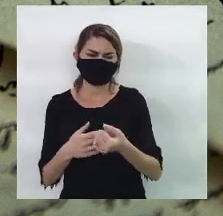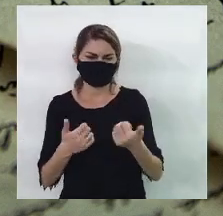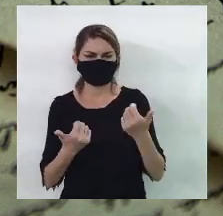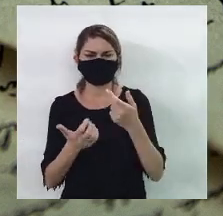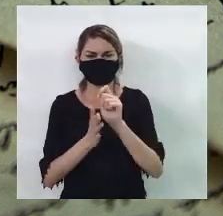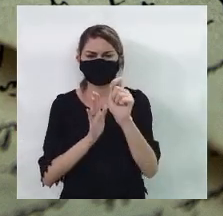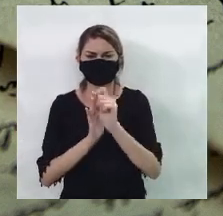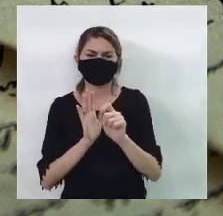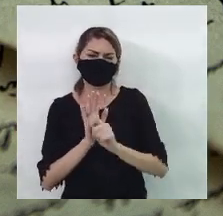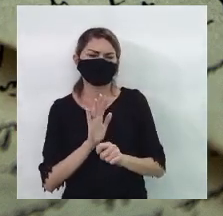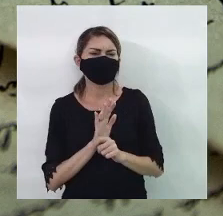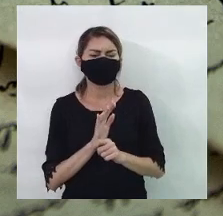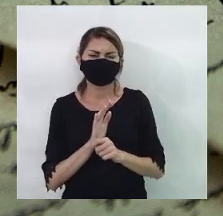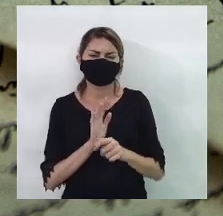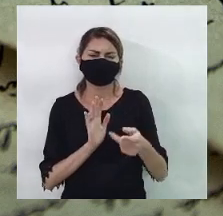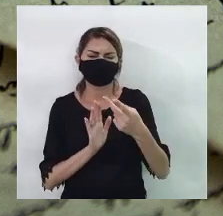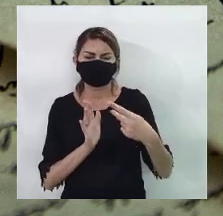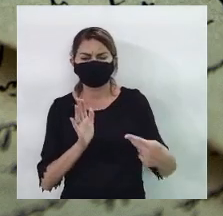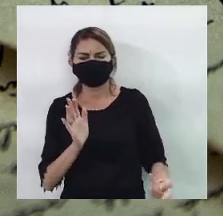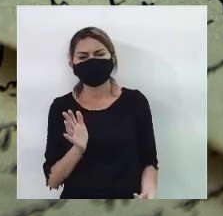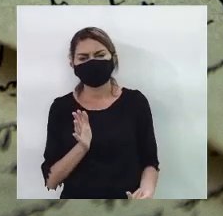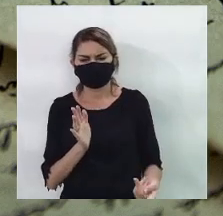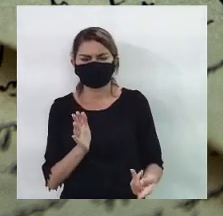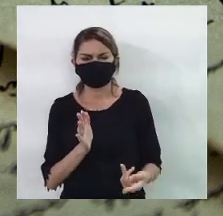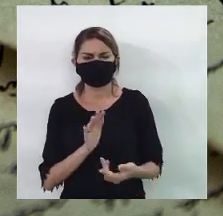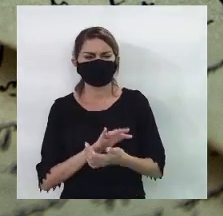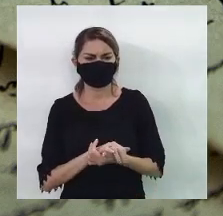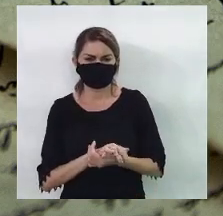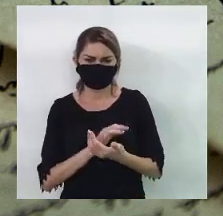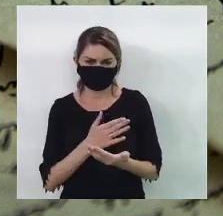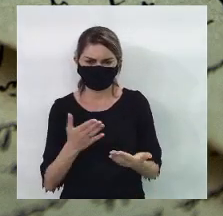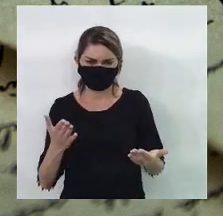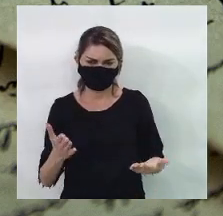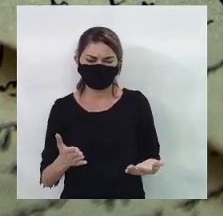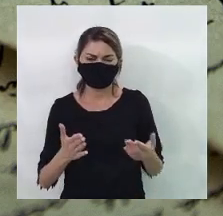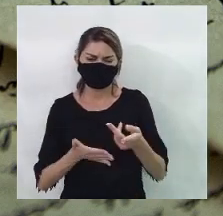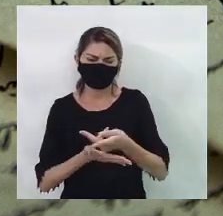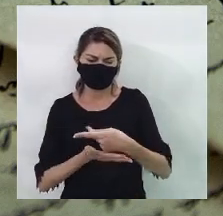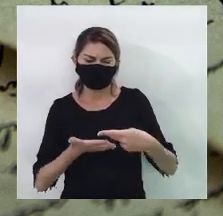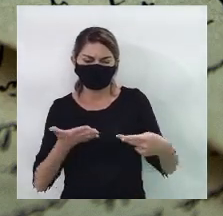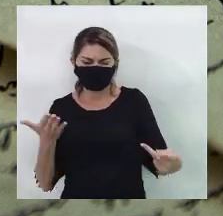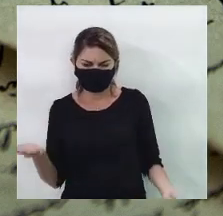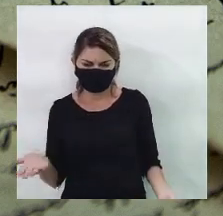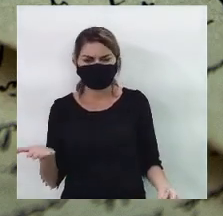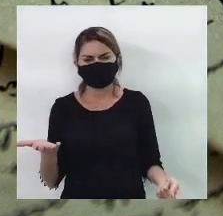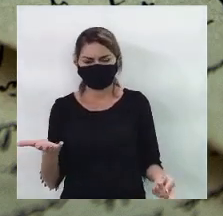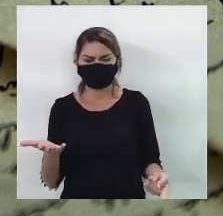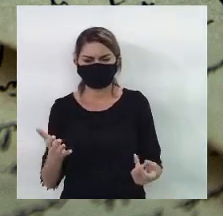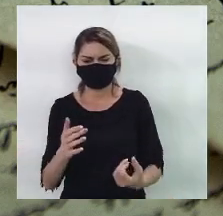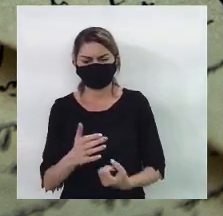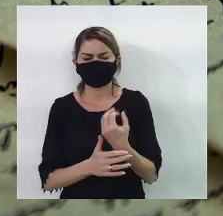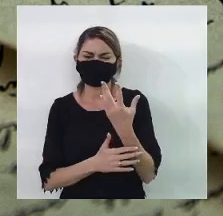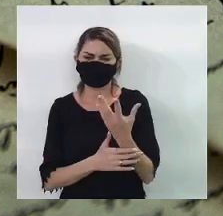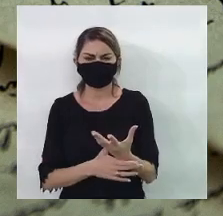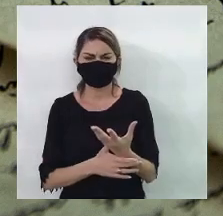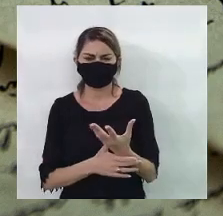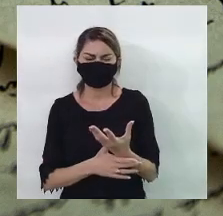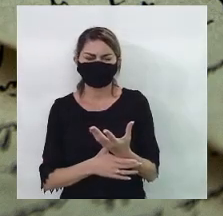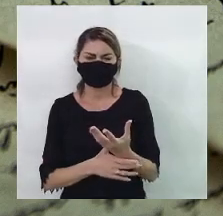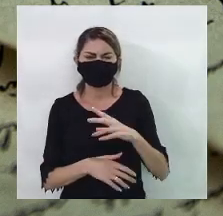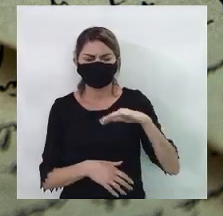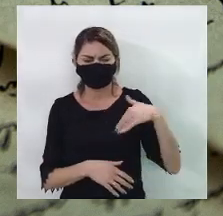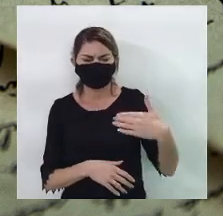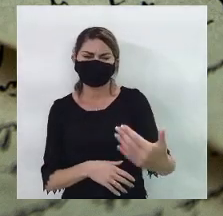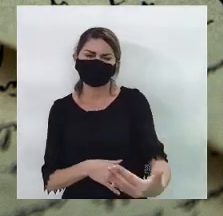escritora, na prosa há poeticidade. Há poeticidade, não é isso? A poesia que surge, que emerge do dia